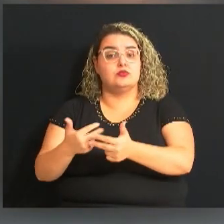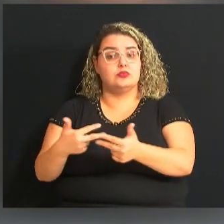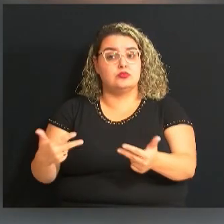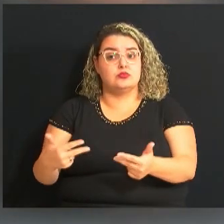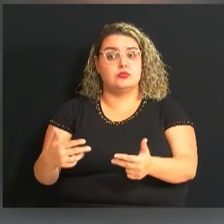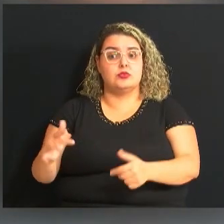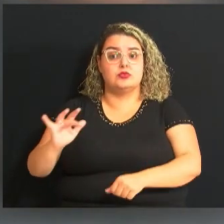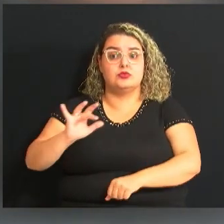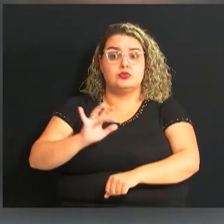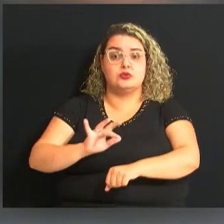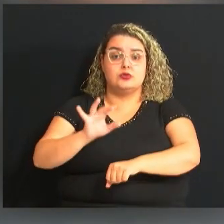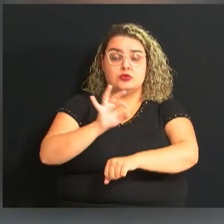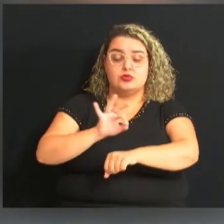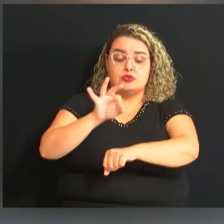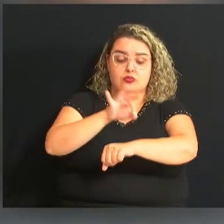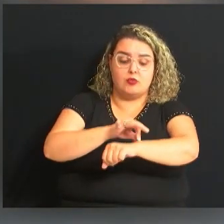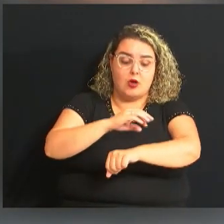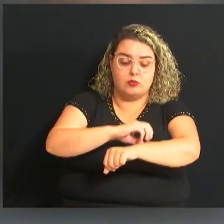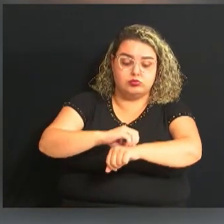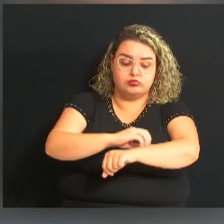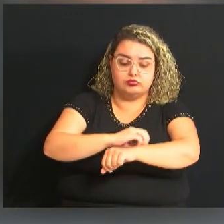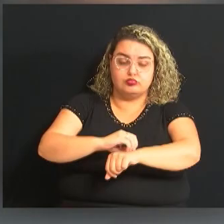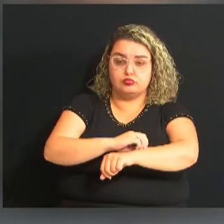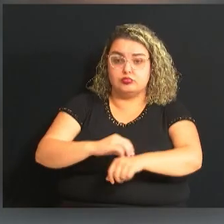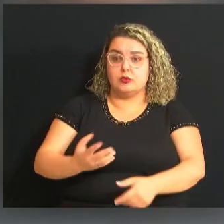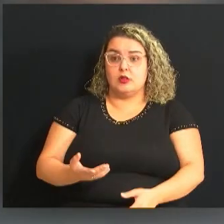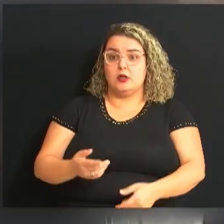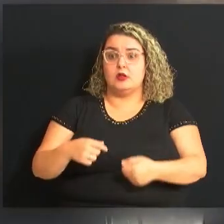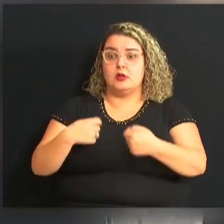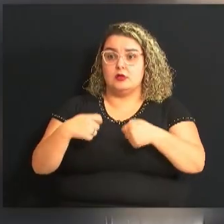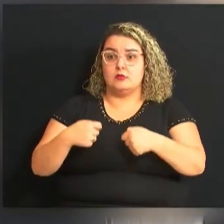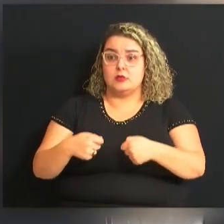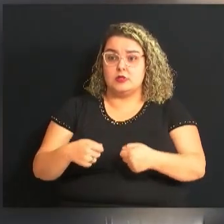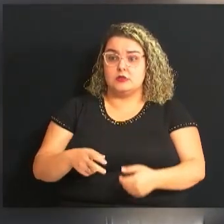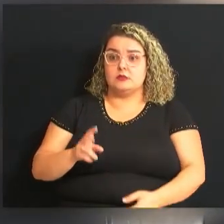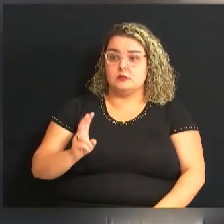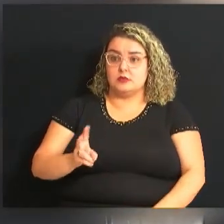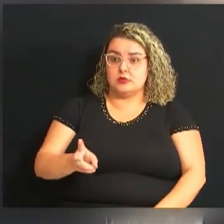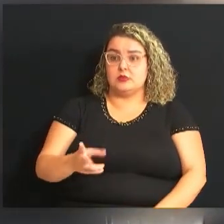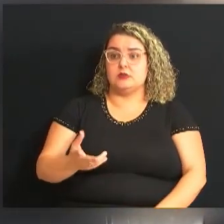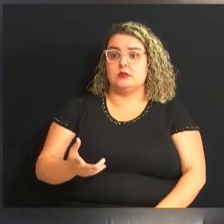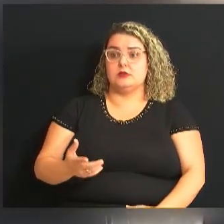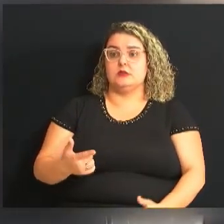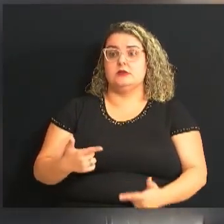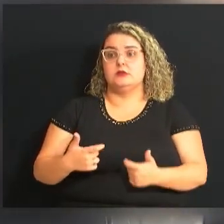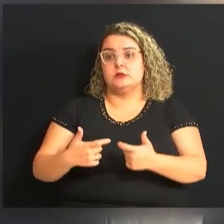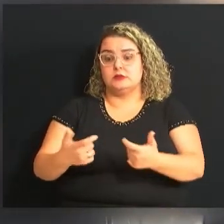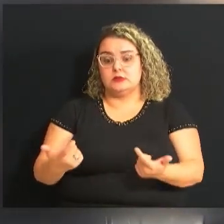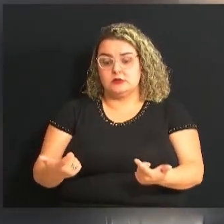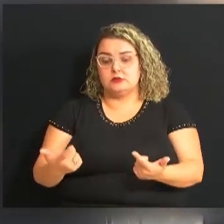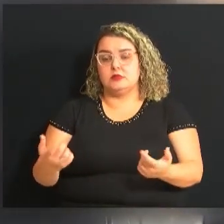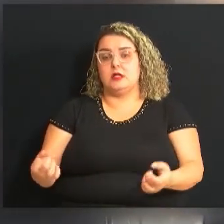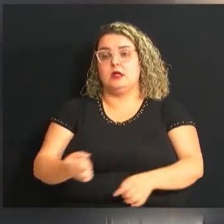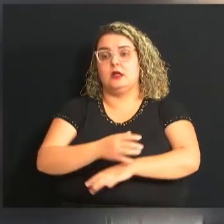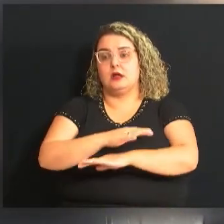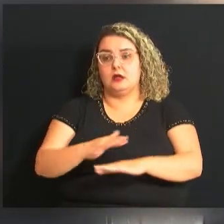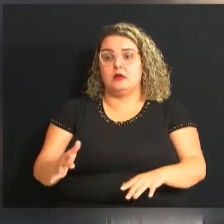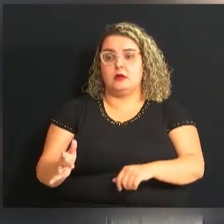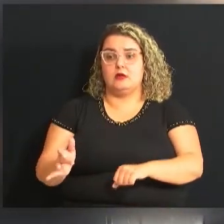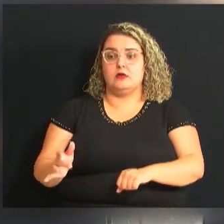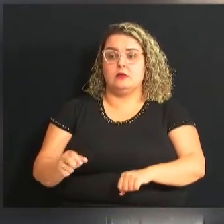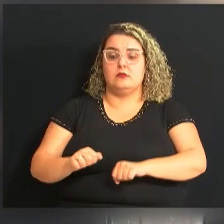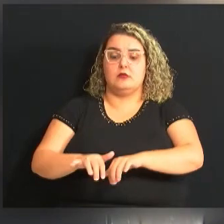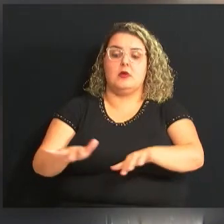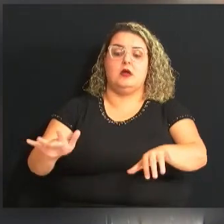mosquitos. E nós temos que fazer uma contínua guerra, batalha contra a proliferação